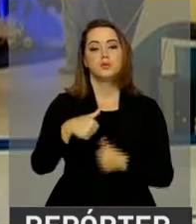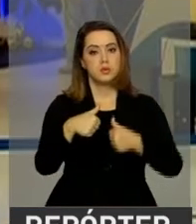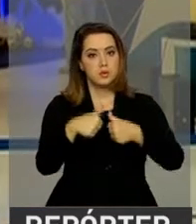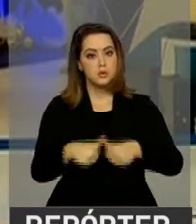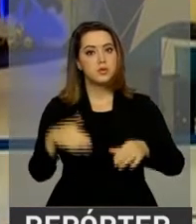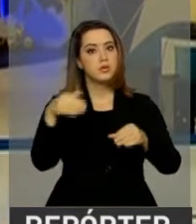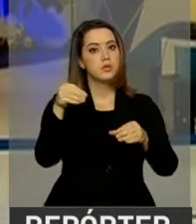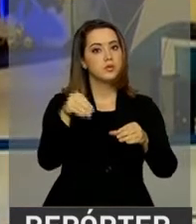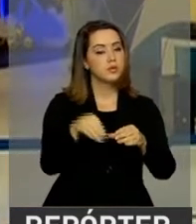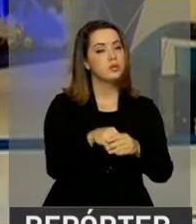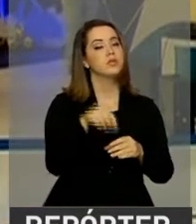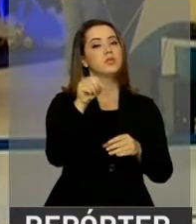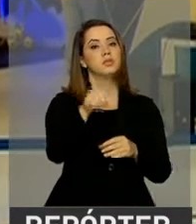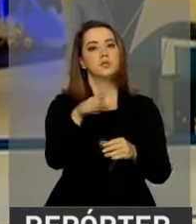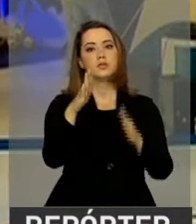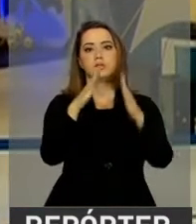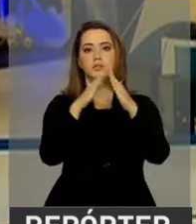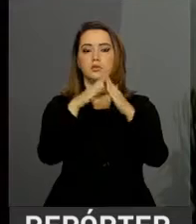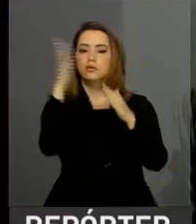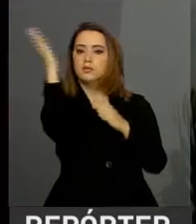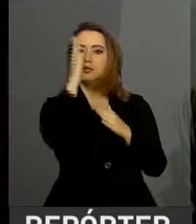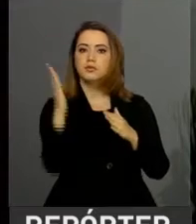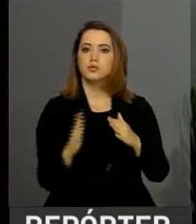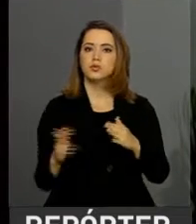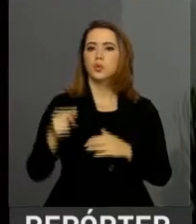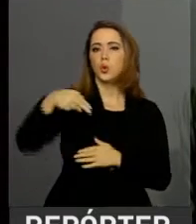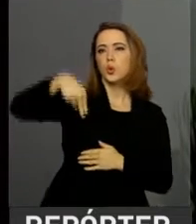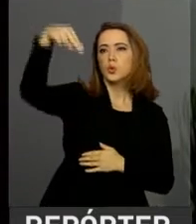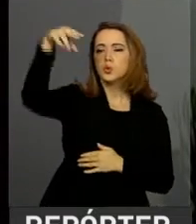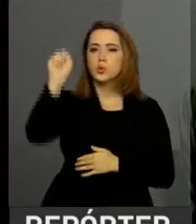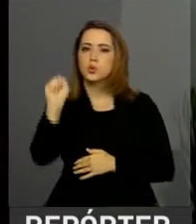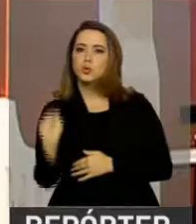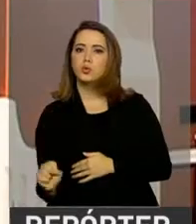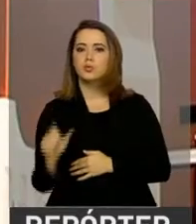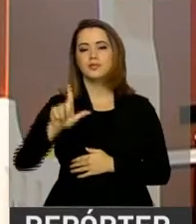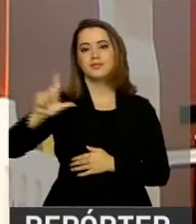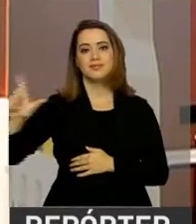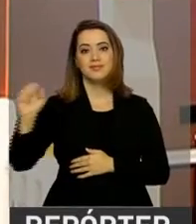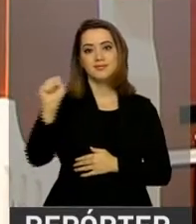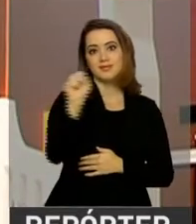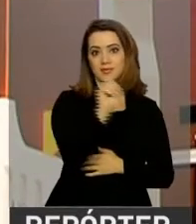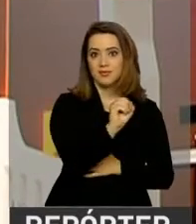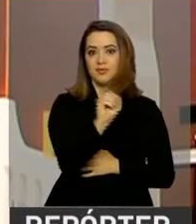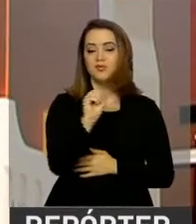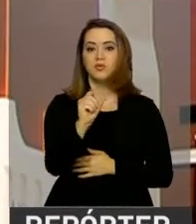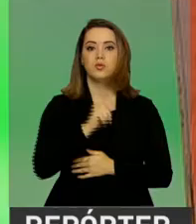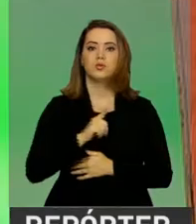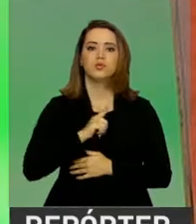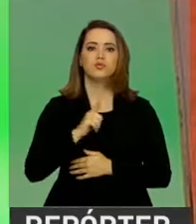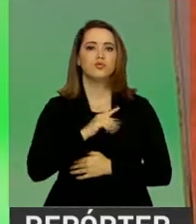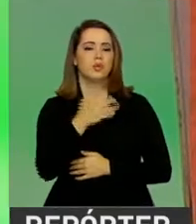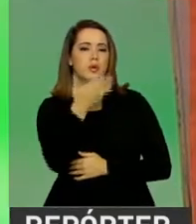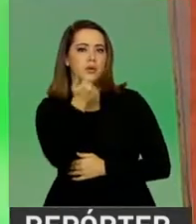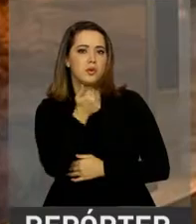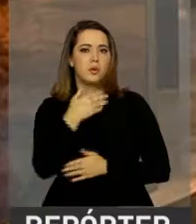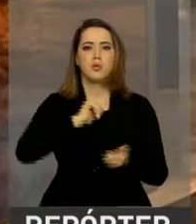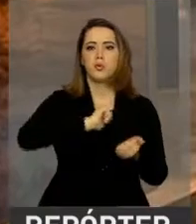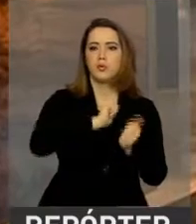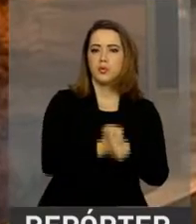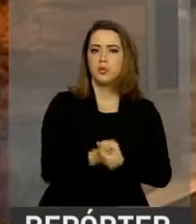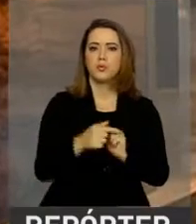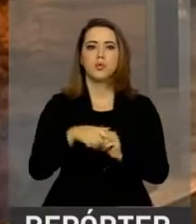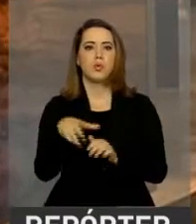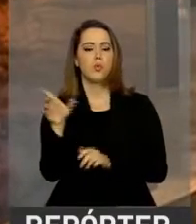um lugar que reúne o povo do norte e do sul, de leste a oeste. Cultura, culinária, esportes, música